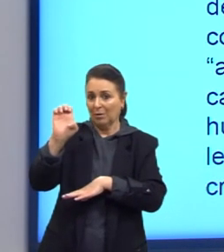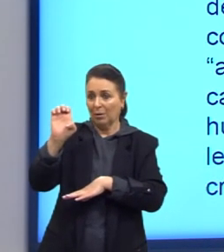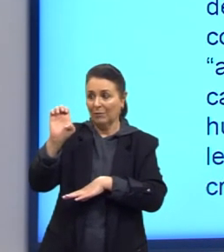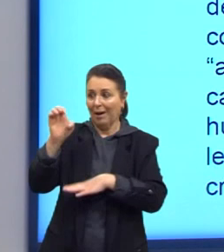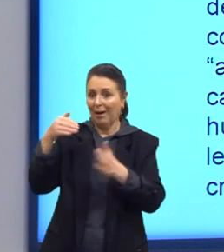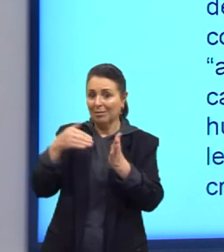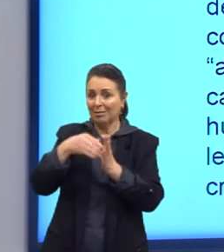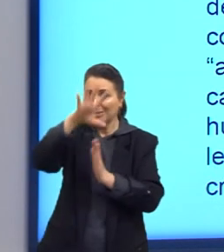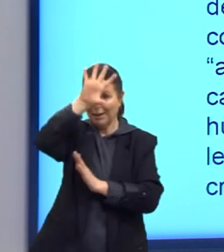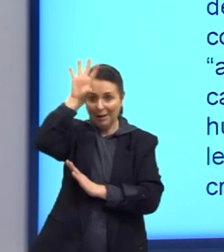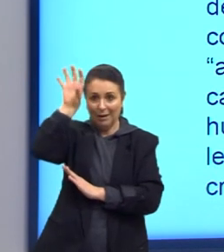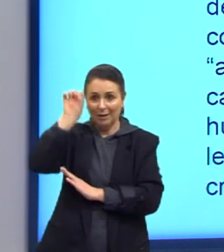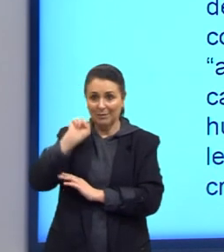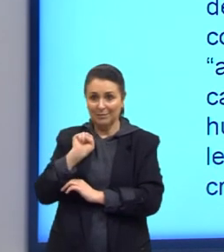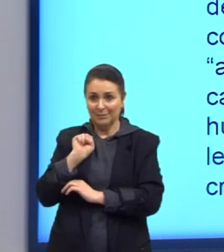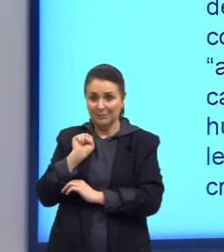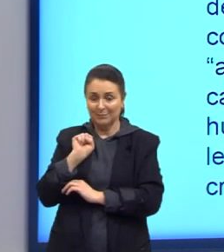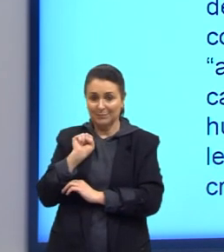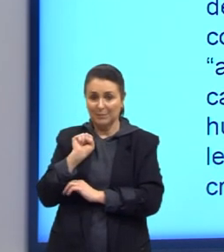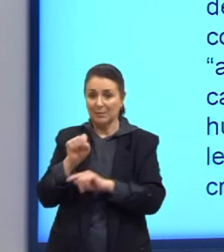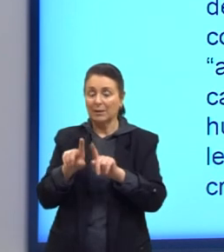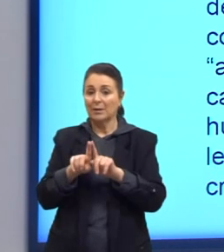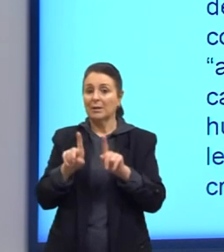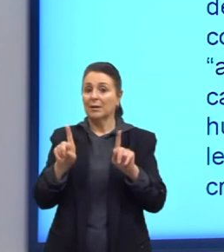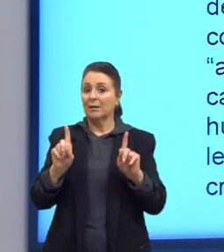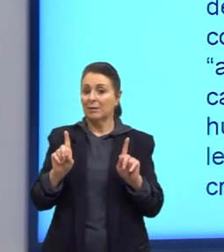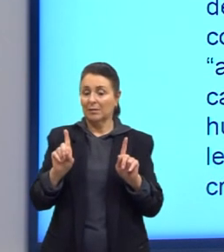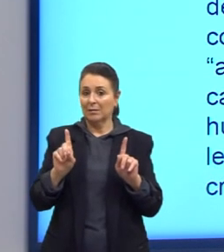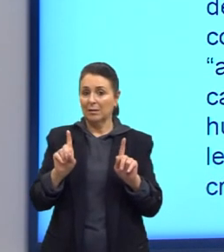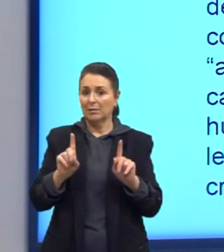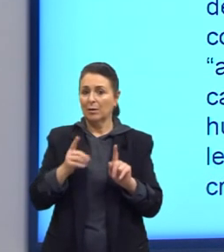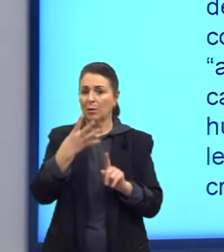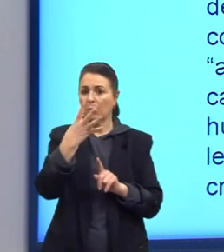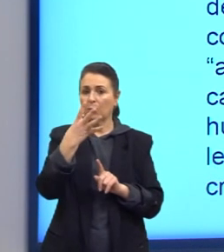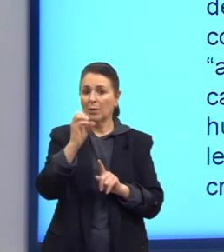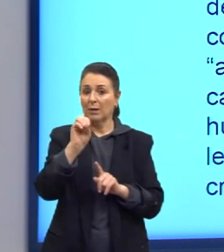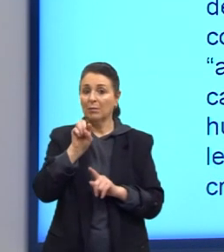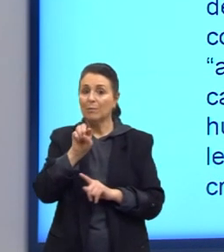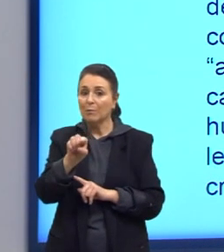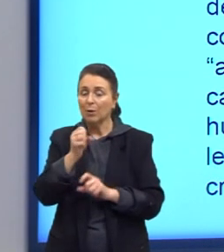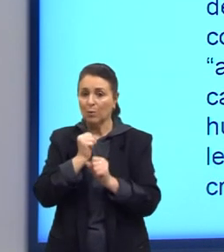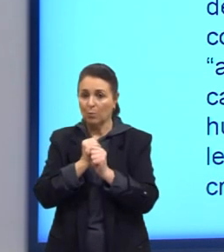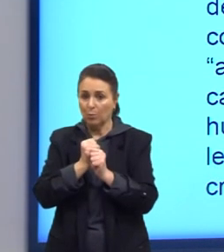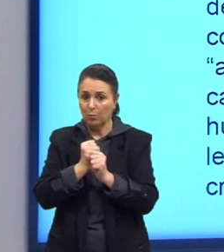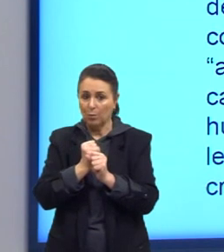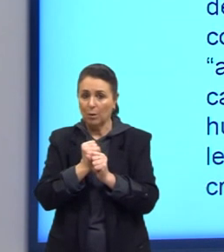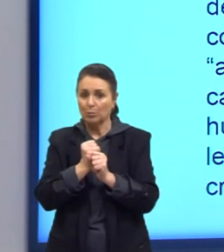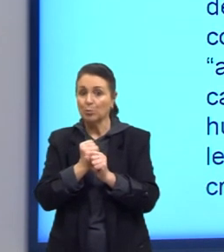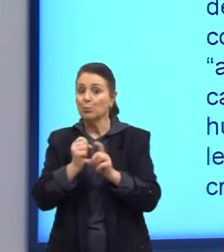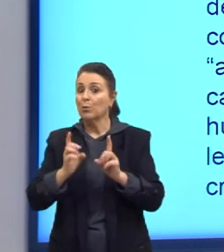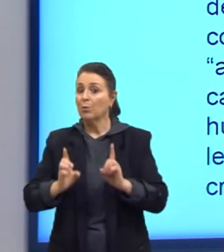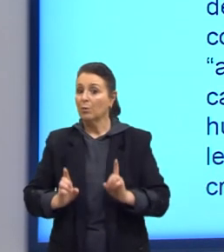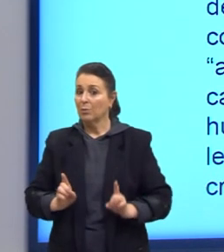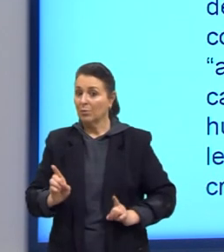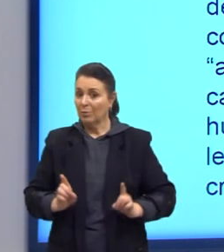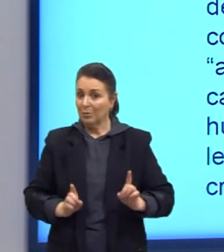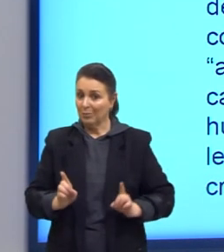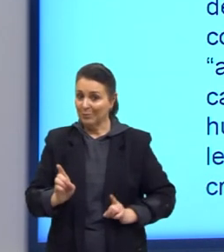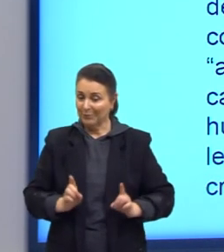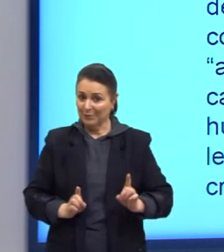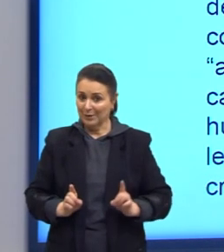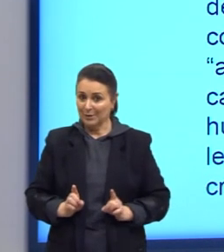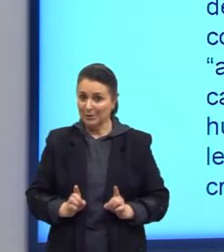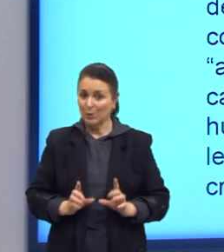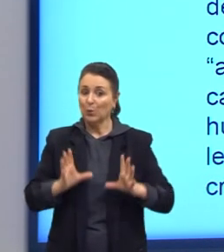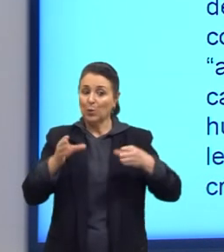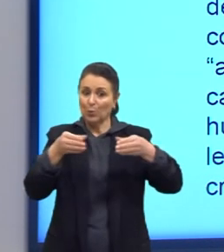África porém há 40 mil anos seus primos los